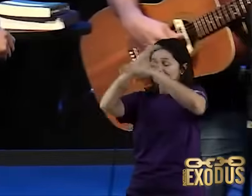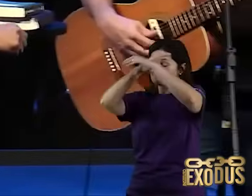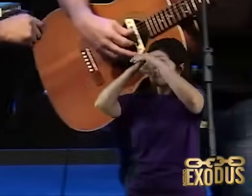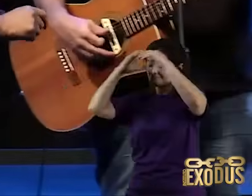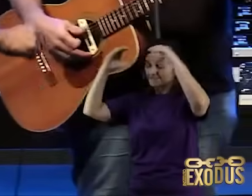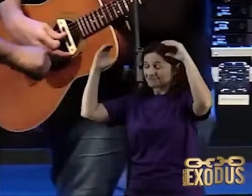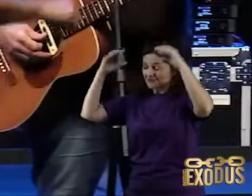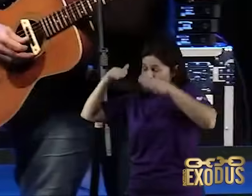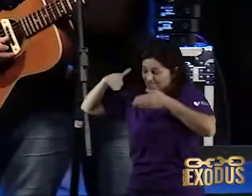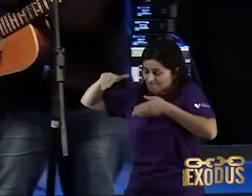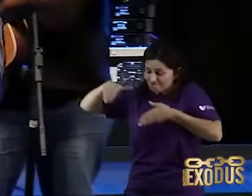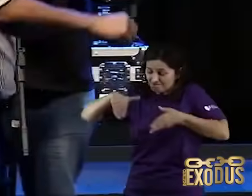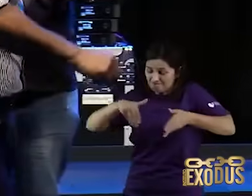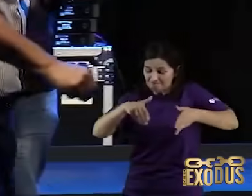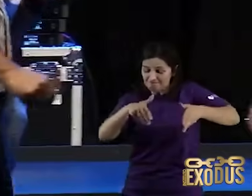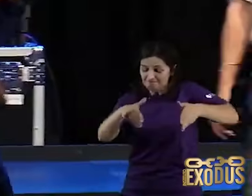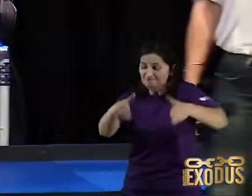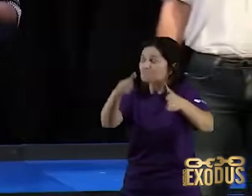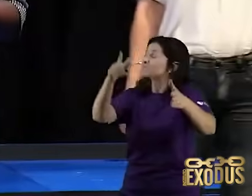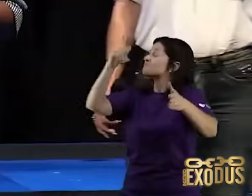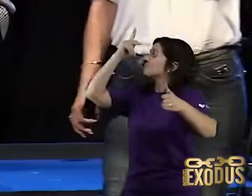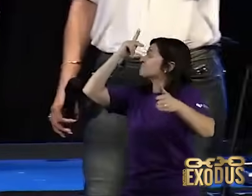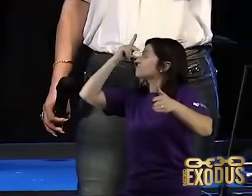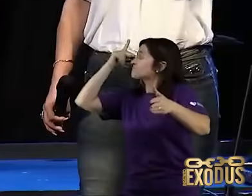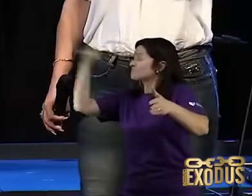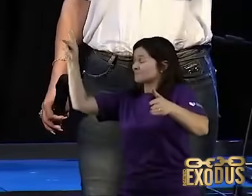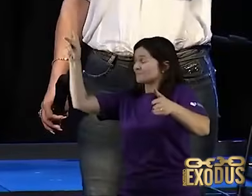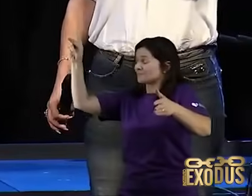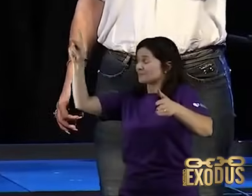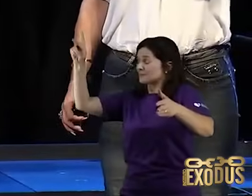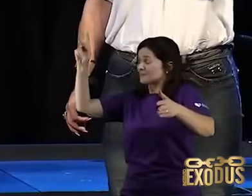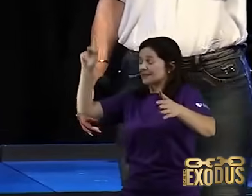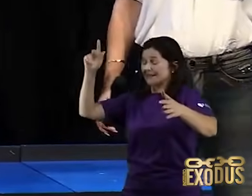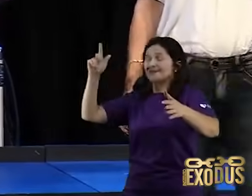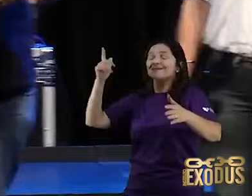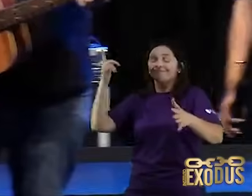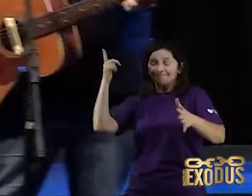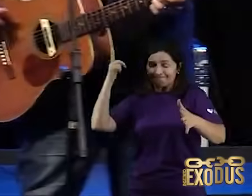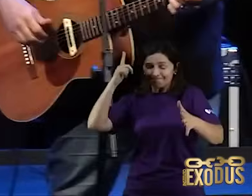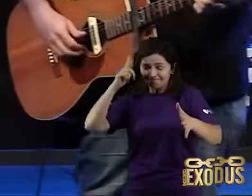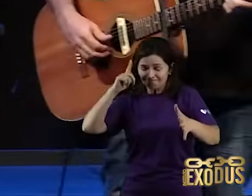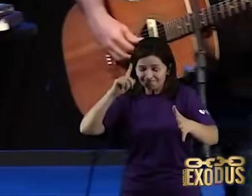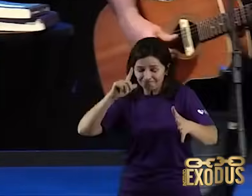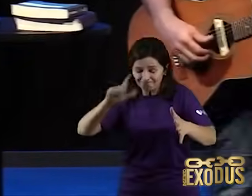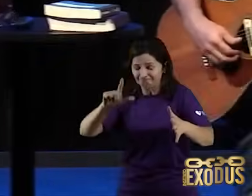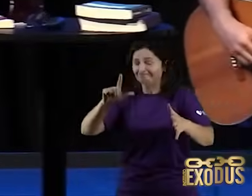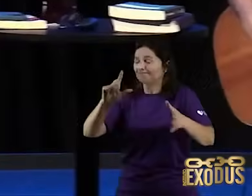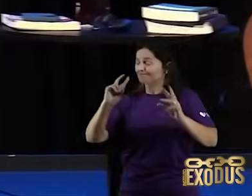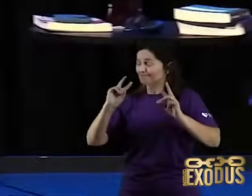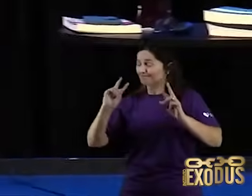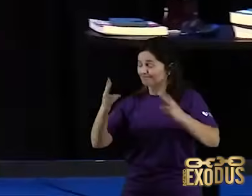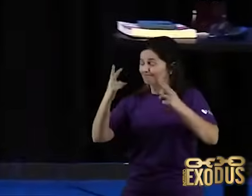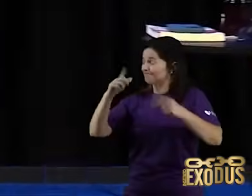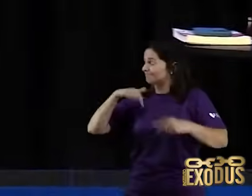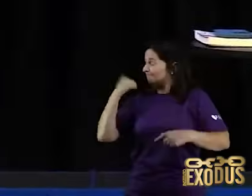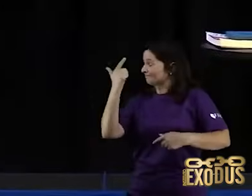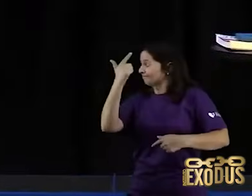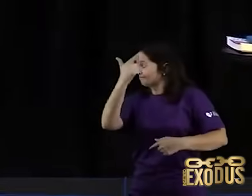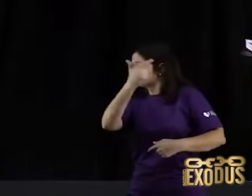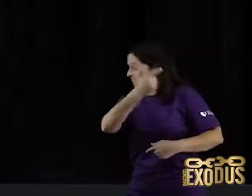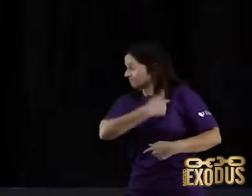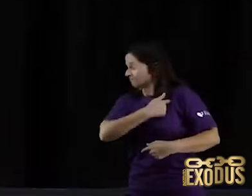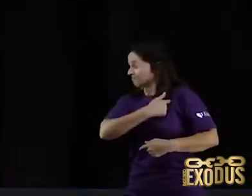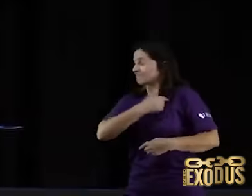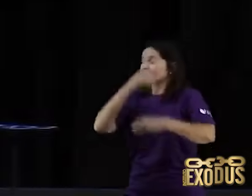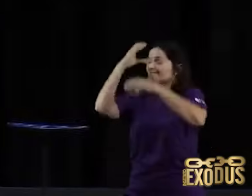cam é investir numa terra fértil nós confiamos Senhor Deus que obedecer a